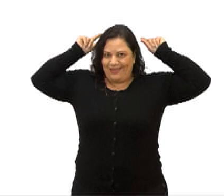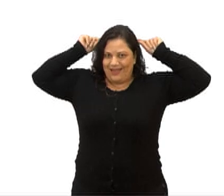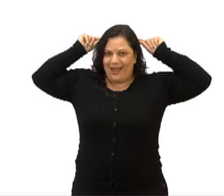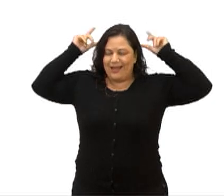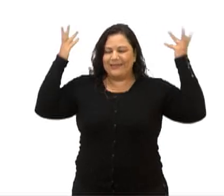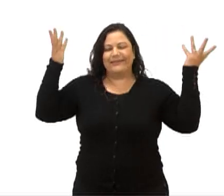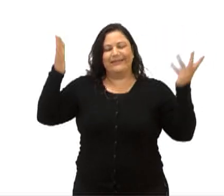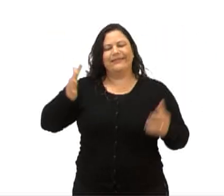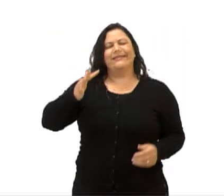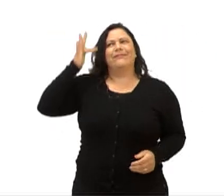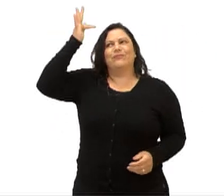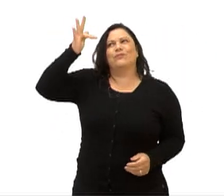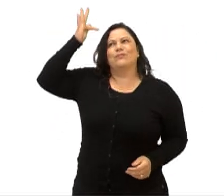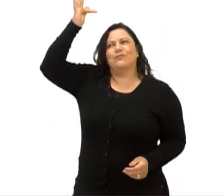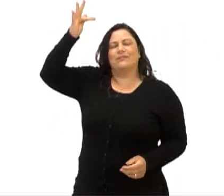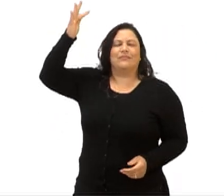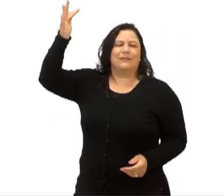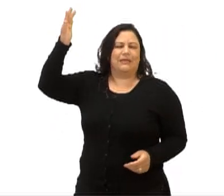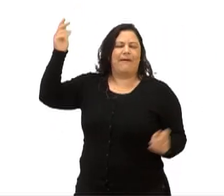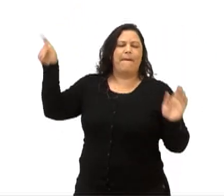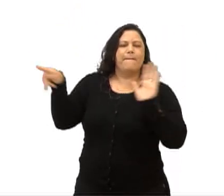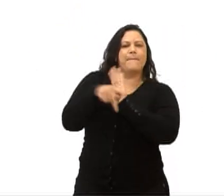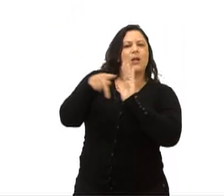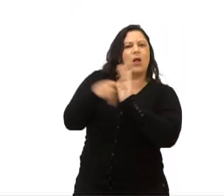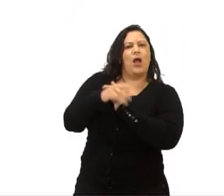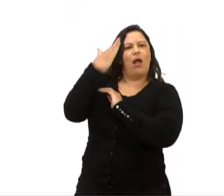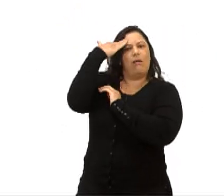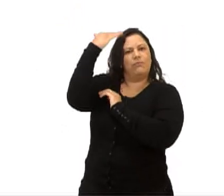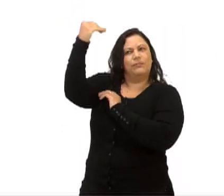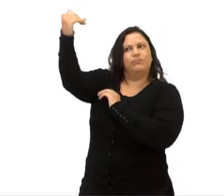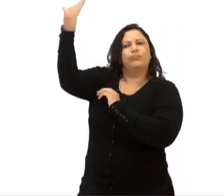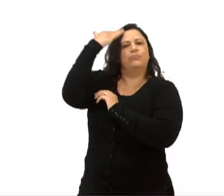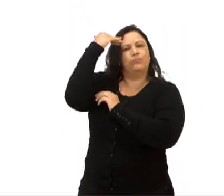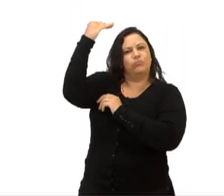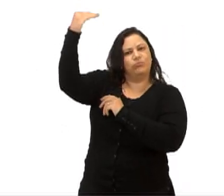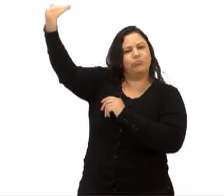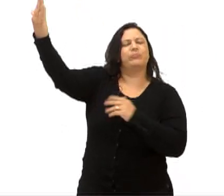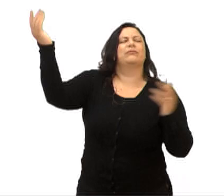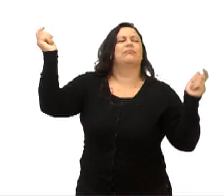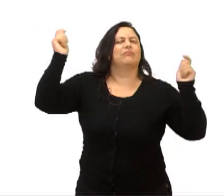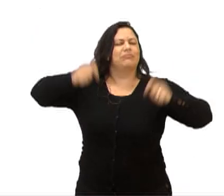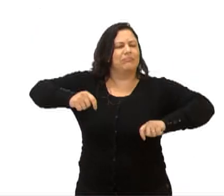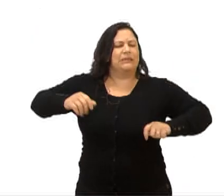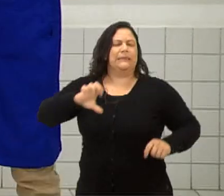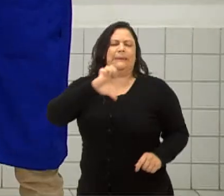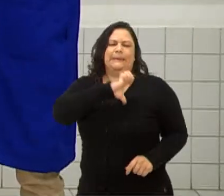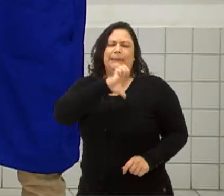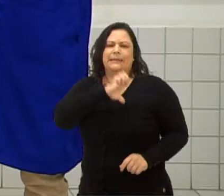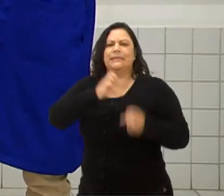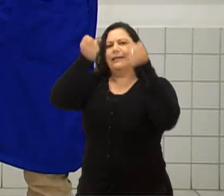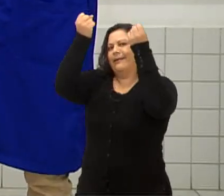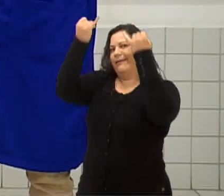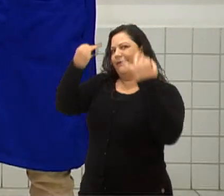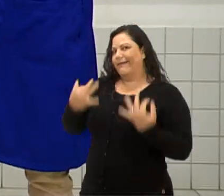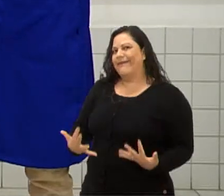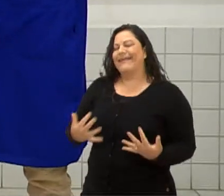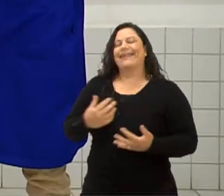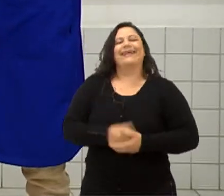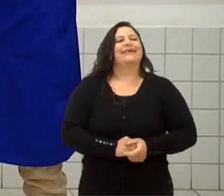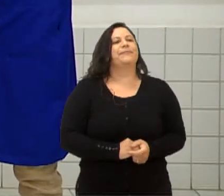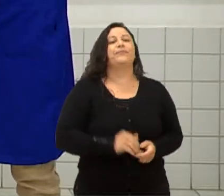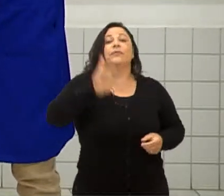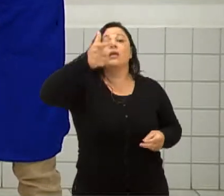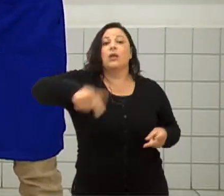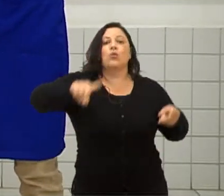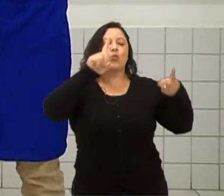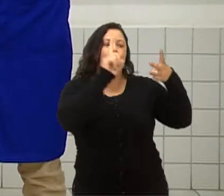nossos filósofos, né? Já falamos bastante dos filósofos atenienses aí, lá na Ética, né? E também temos uma outra cidade